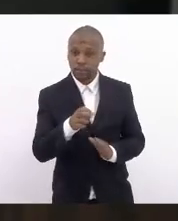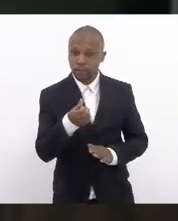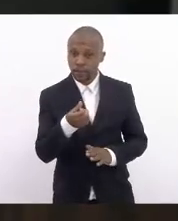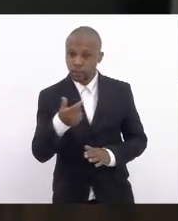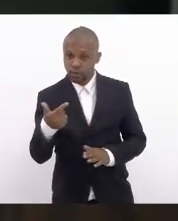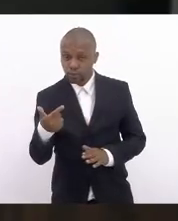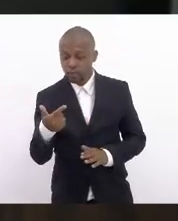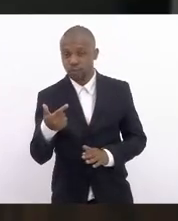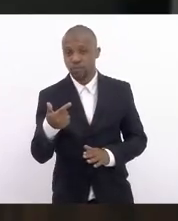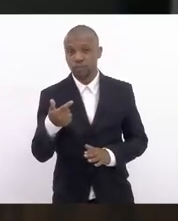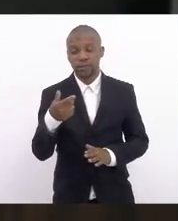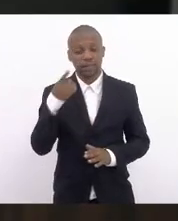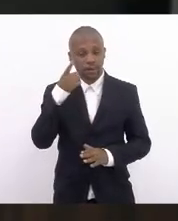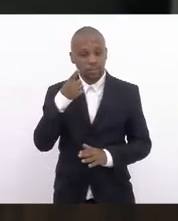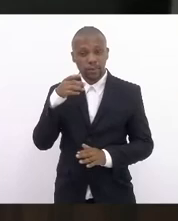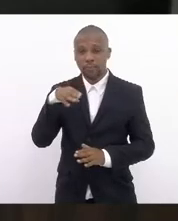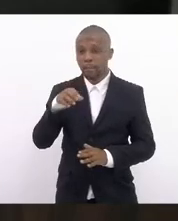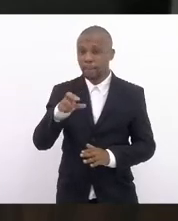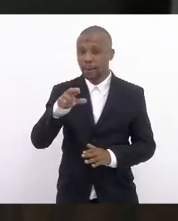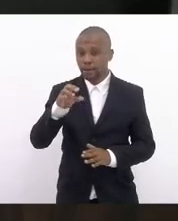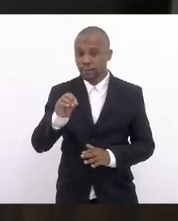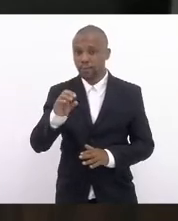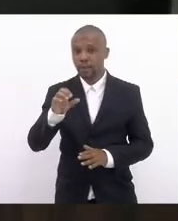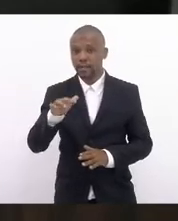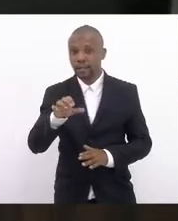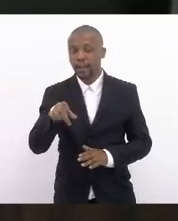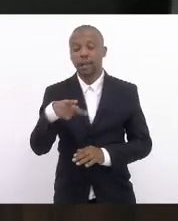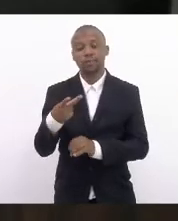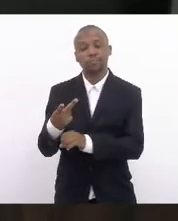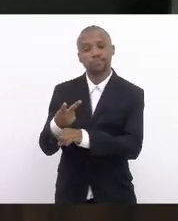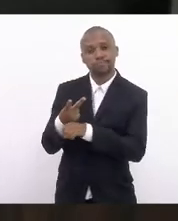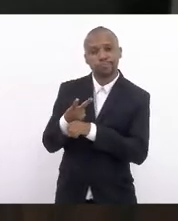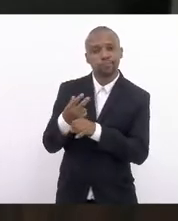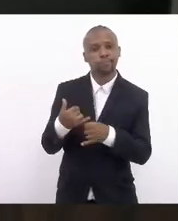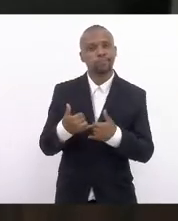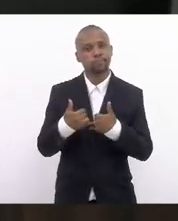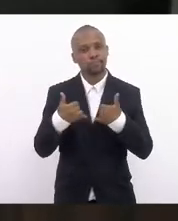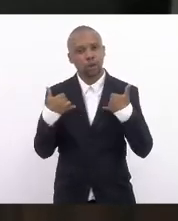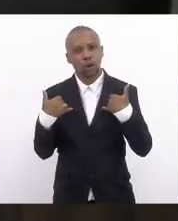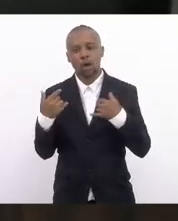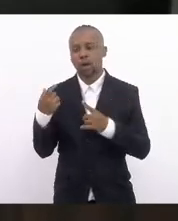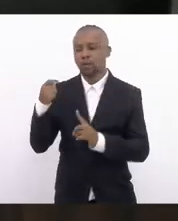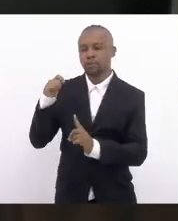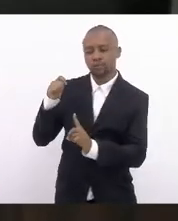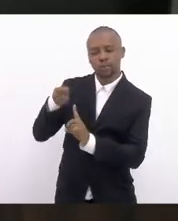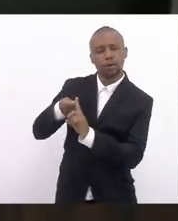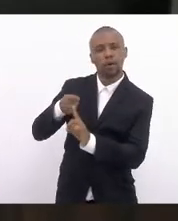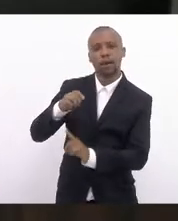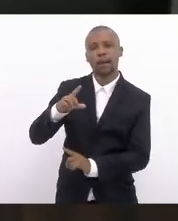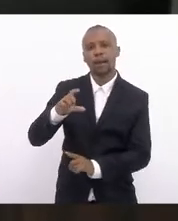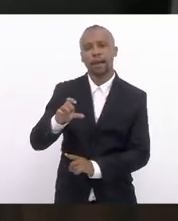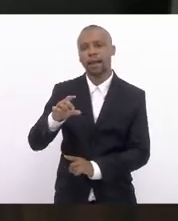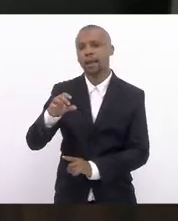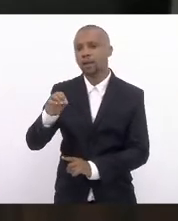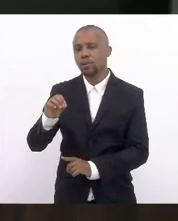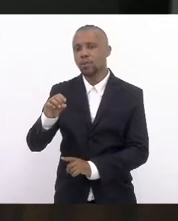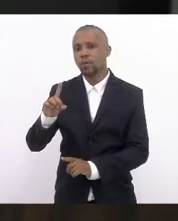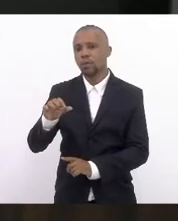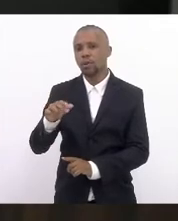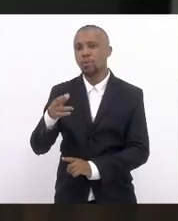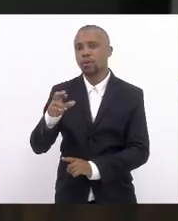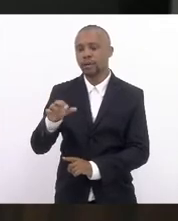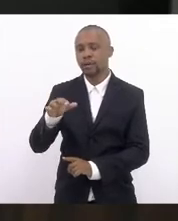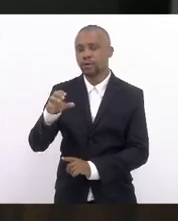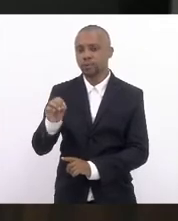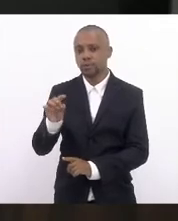do deputado Márcio Canella. Concede medalha Tiradentes e seu respectivo diploma ao senhor Lélio Lourenço Delanes, parecido da Comissão